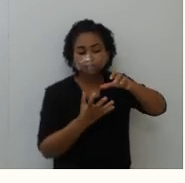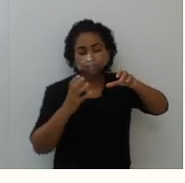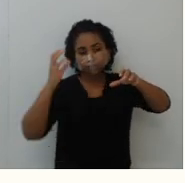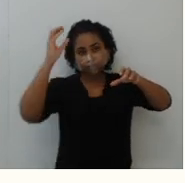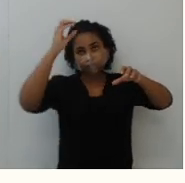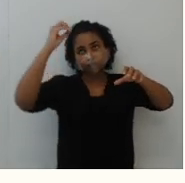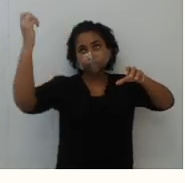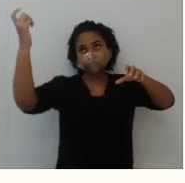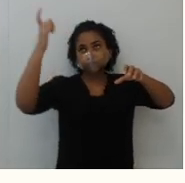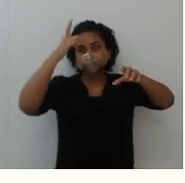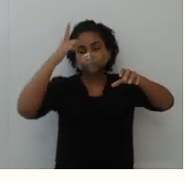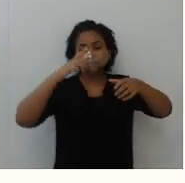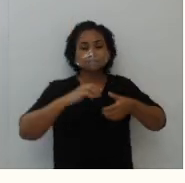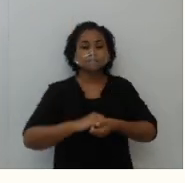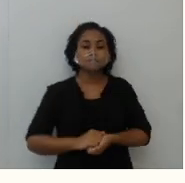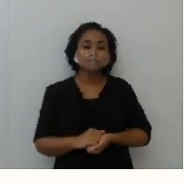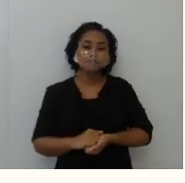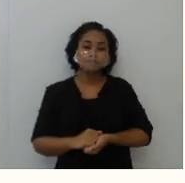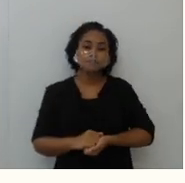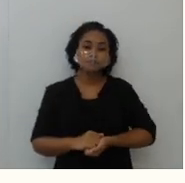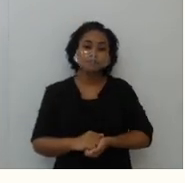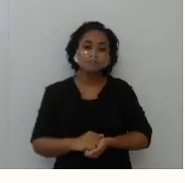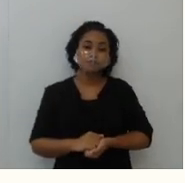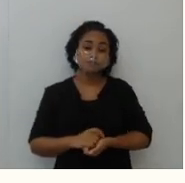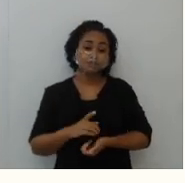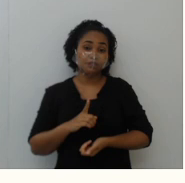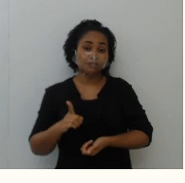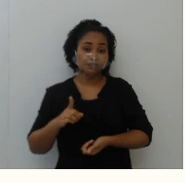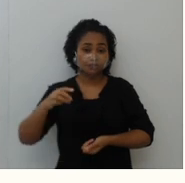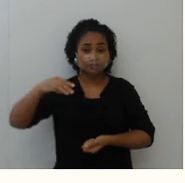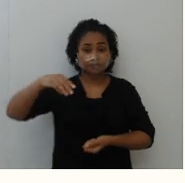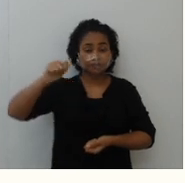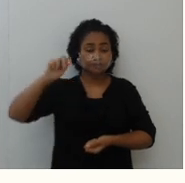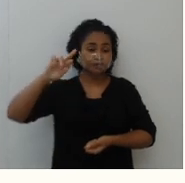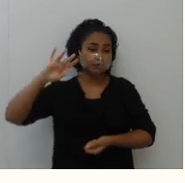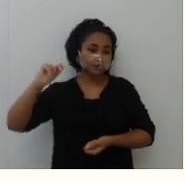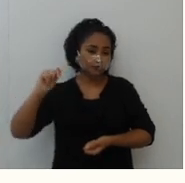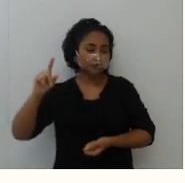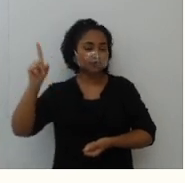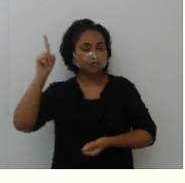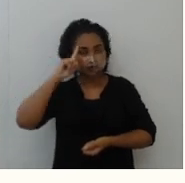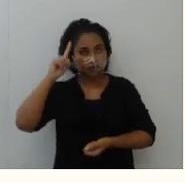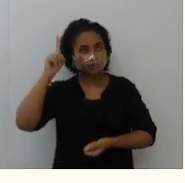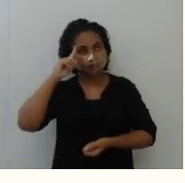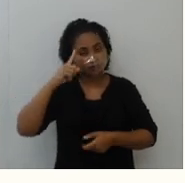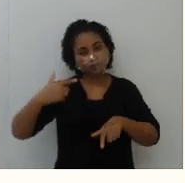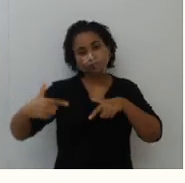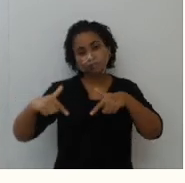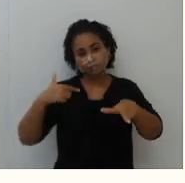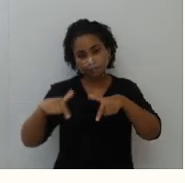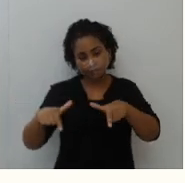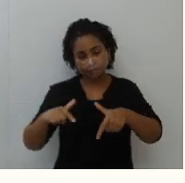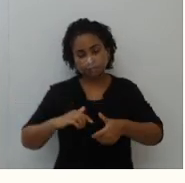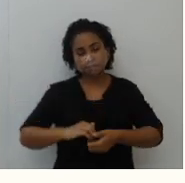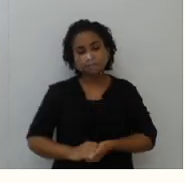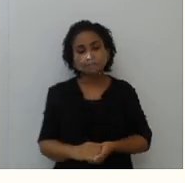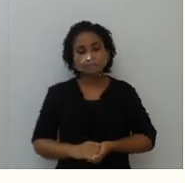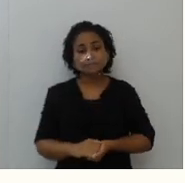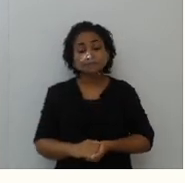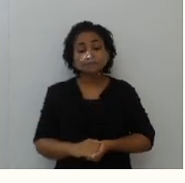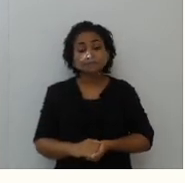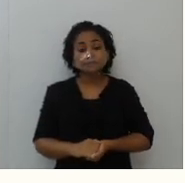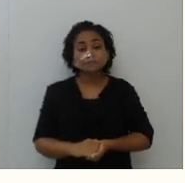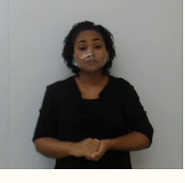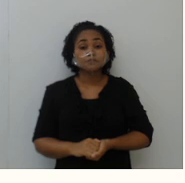sol. Mary works every day. Maria trabalha todos os dias. We study English twice